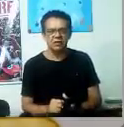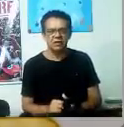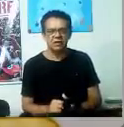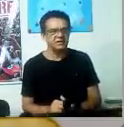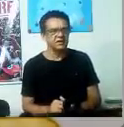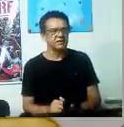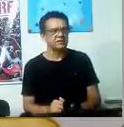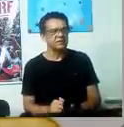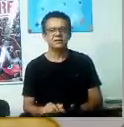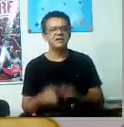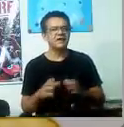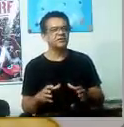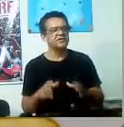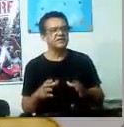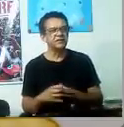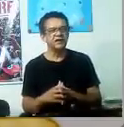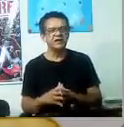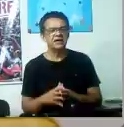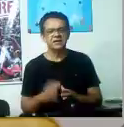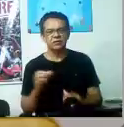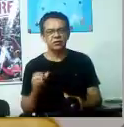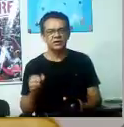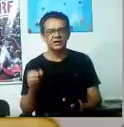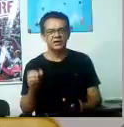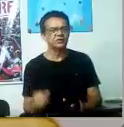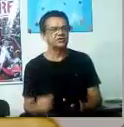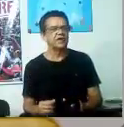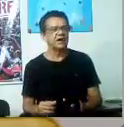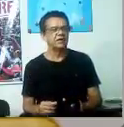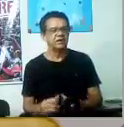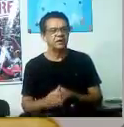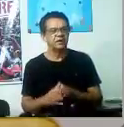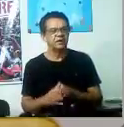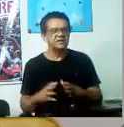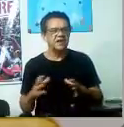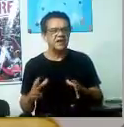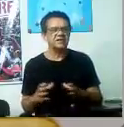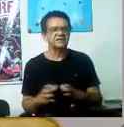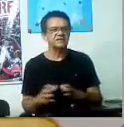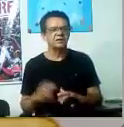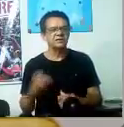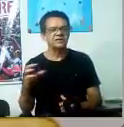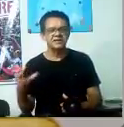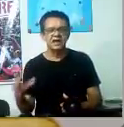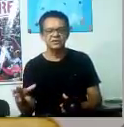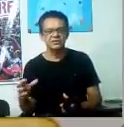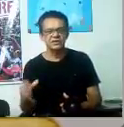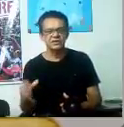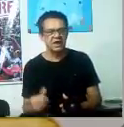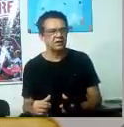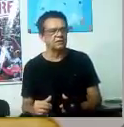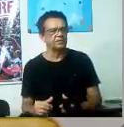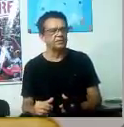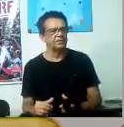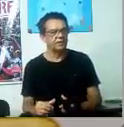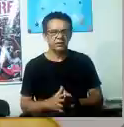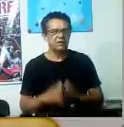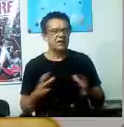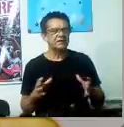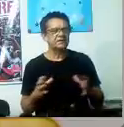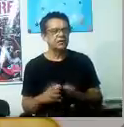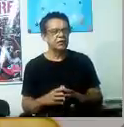material adiante Mandato de segurança contra Bolsonaro está nas mãos de Celso de Mello